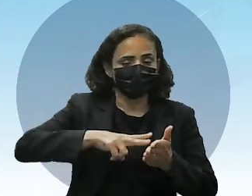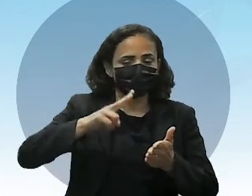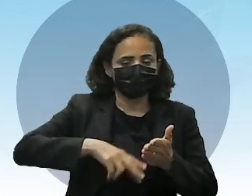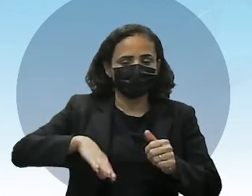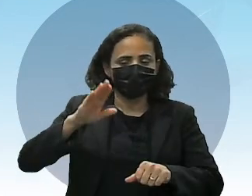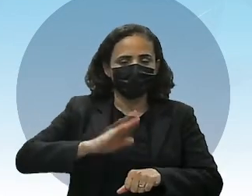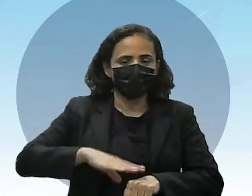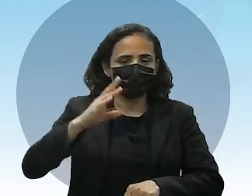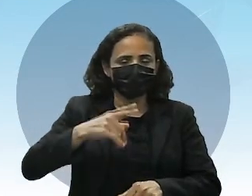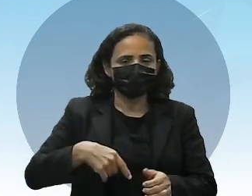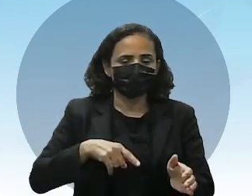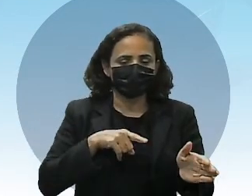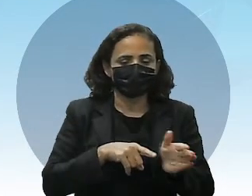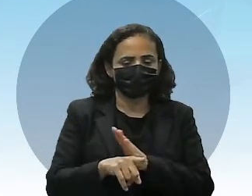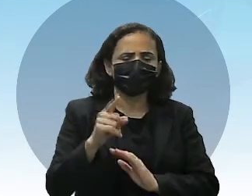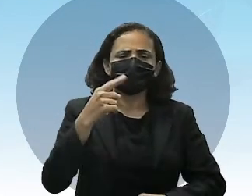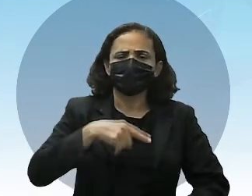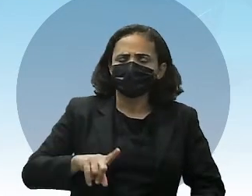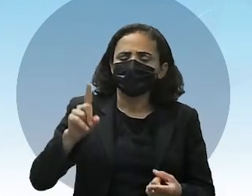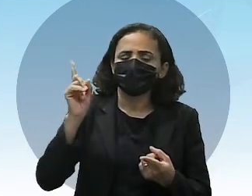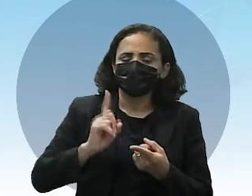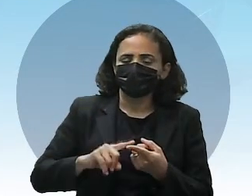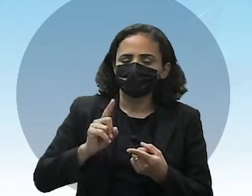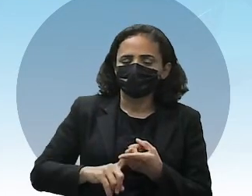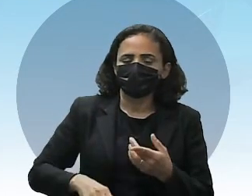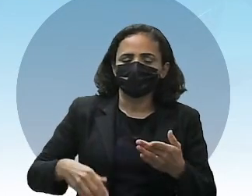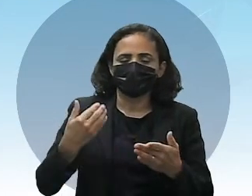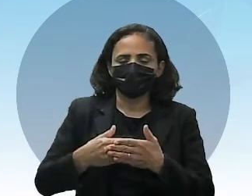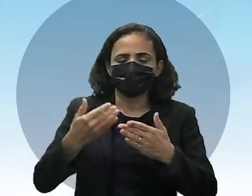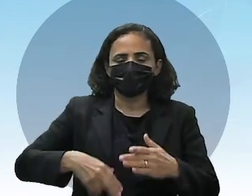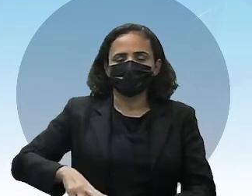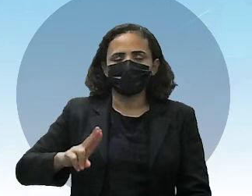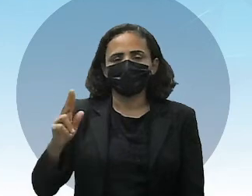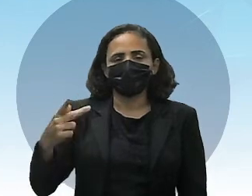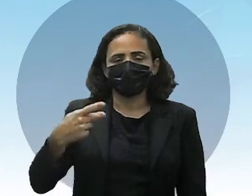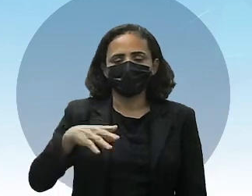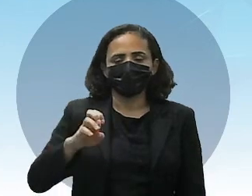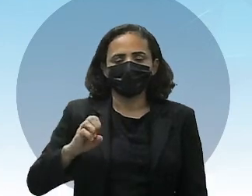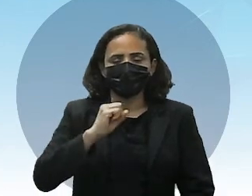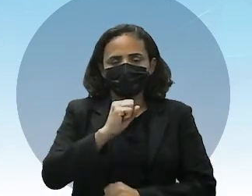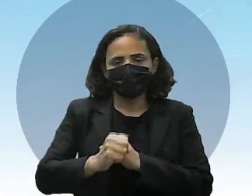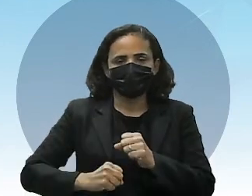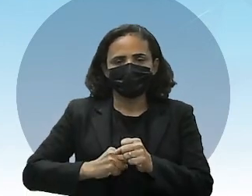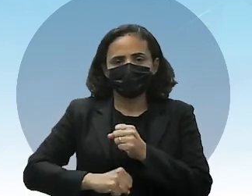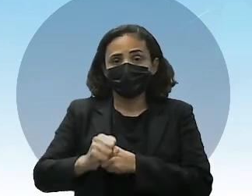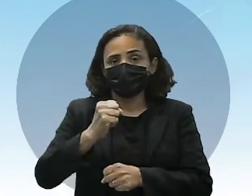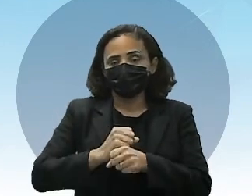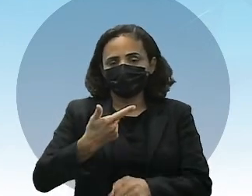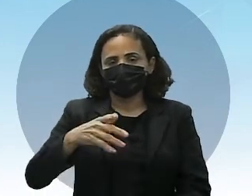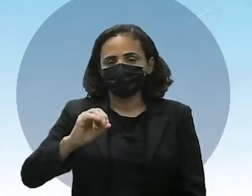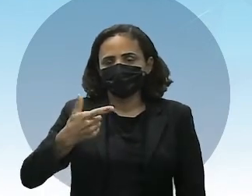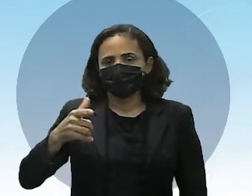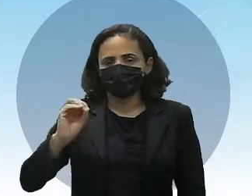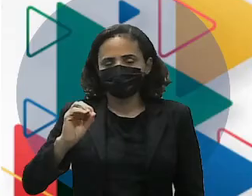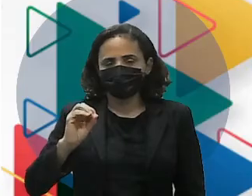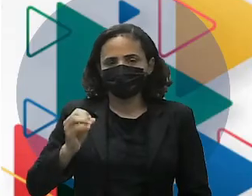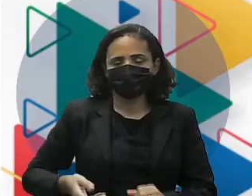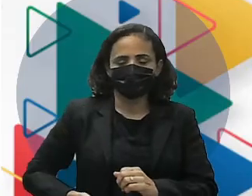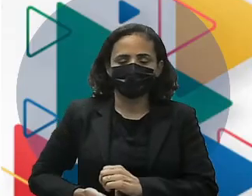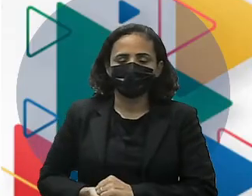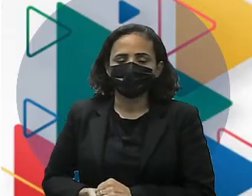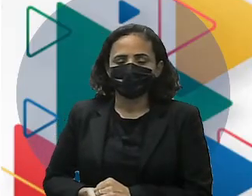uma questão que também foi da prova da UPE 2020. Uma questão muito boa, gente. Vê